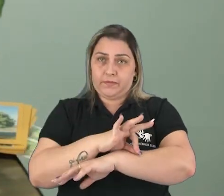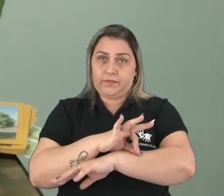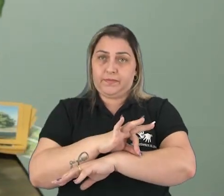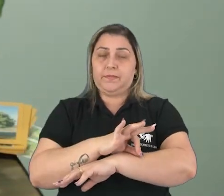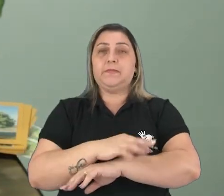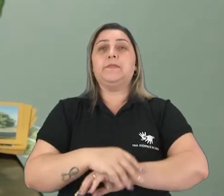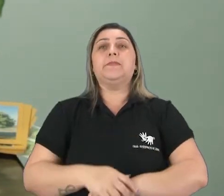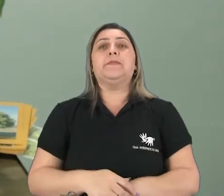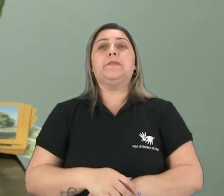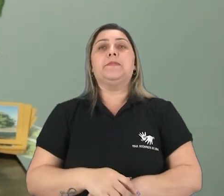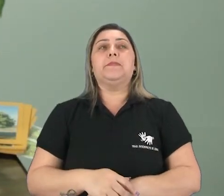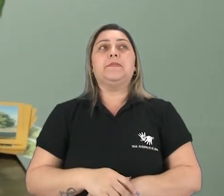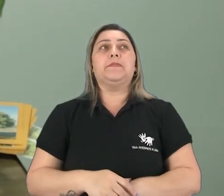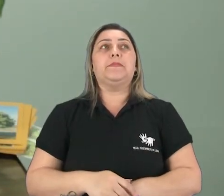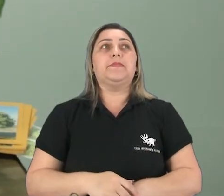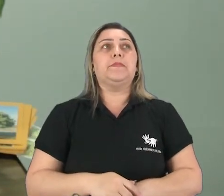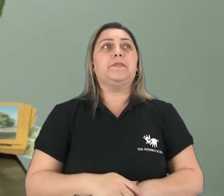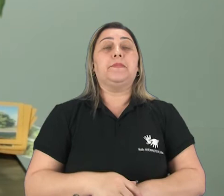da dengue.